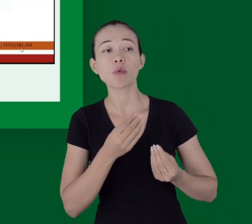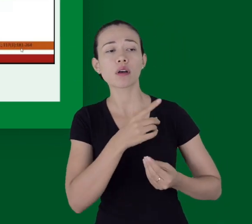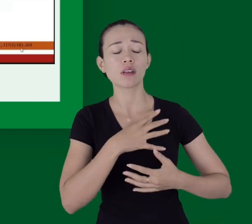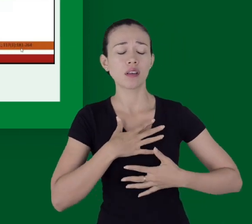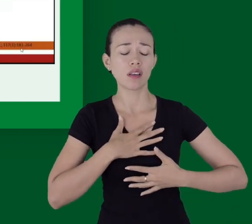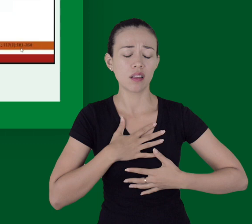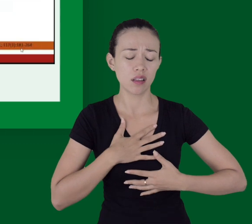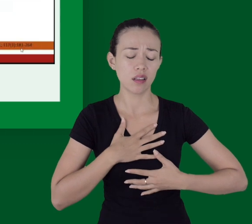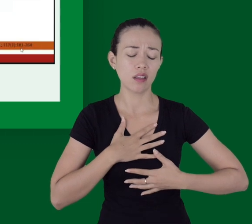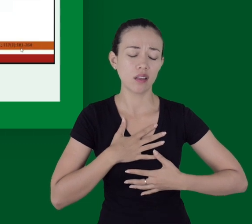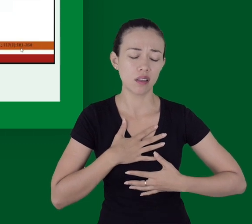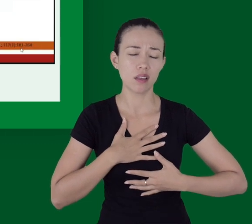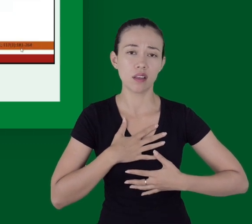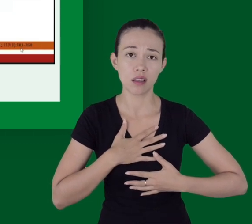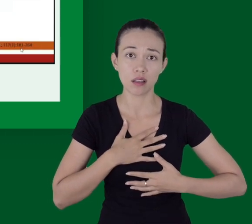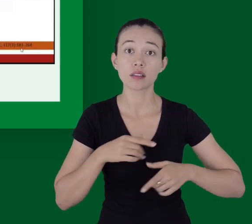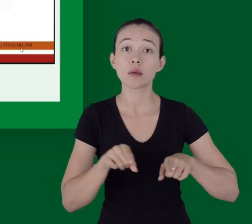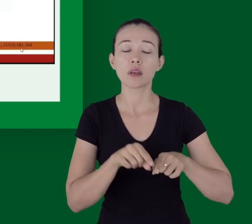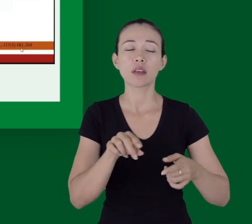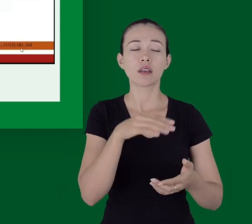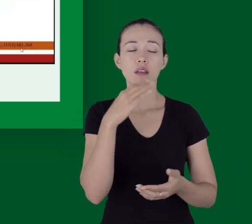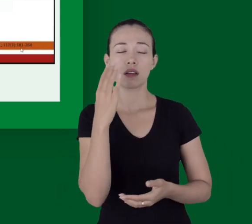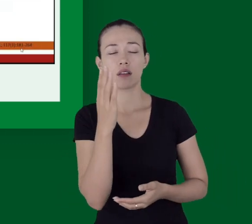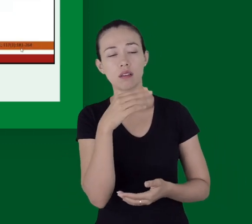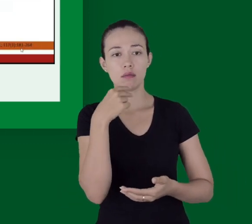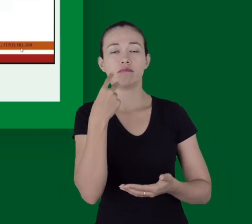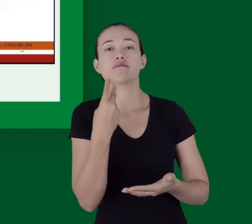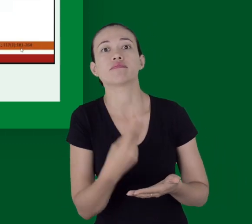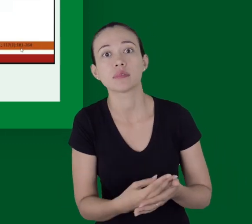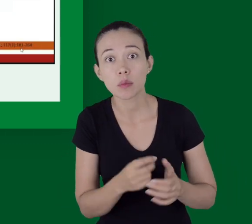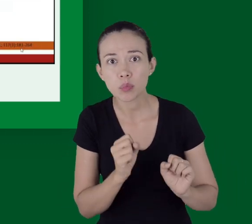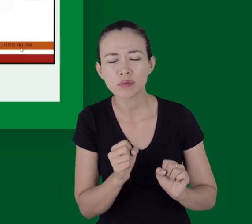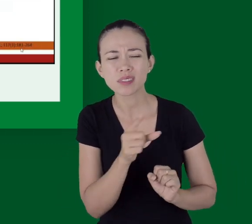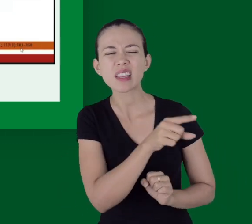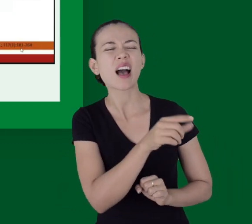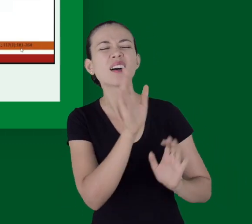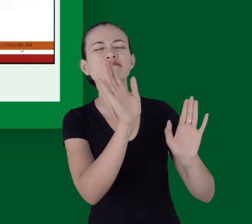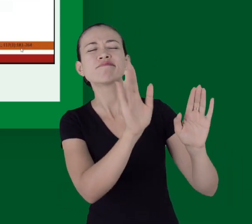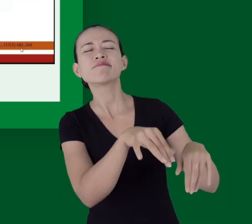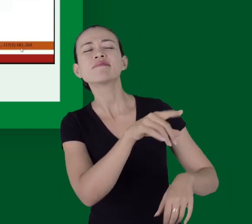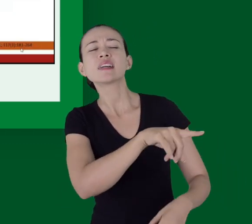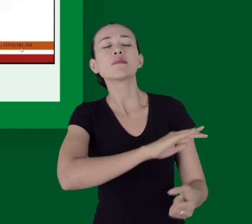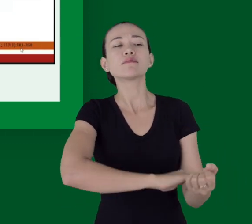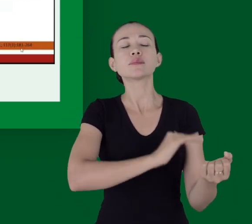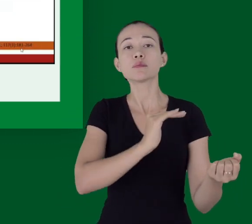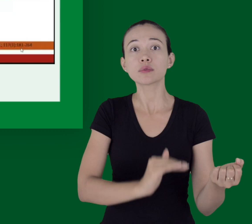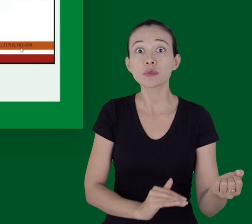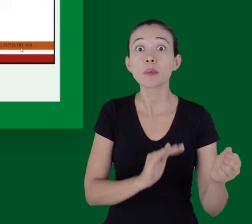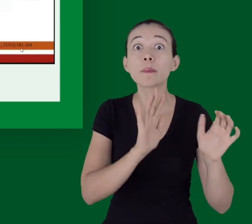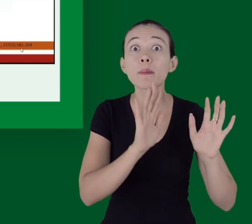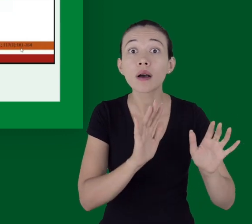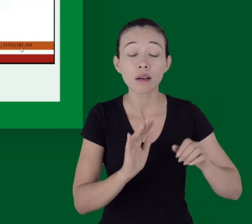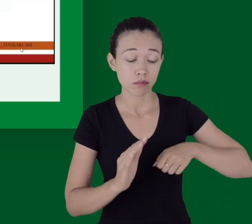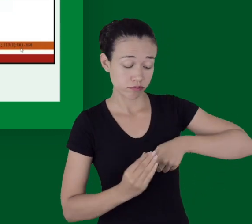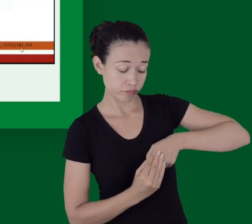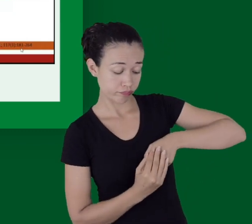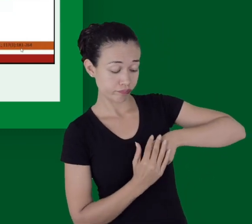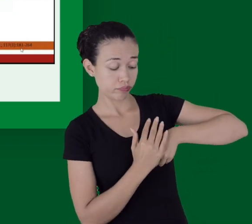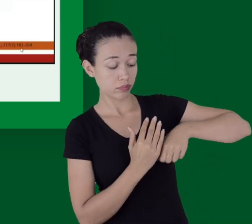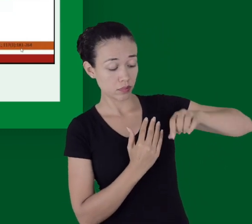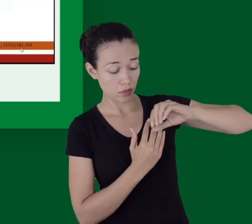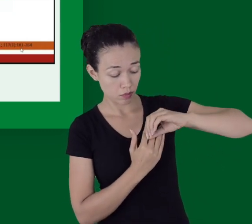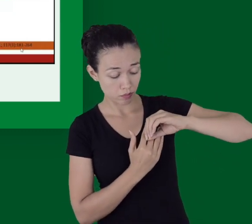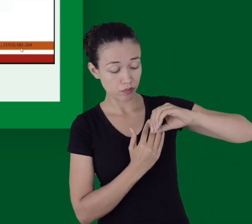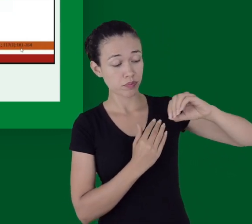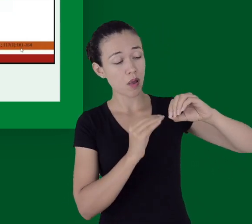com dispneia, eles podem demonstrar isso com uma síncope, né? Podem desmaiar e você achar que, não, foi só uma baixa de pressão. Às vezes,